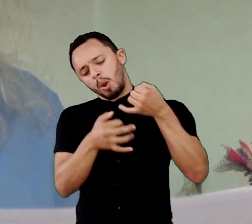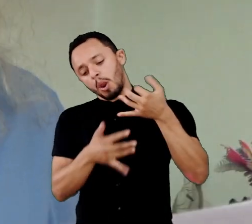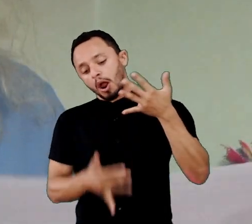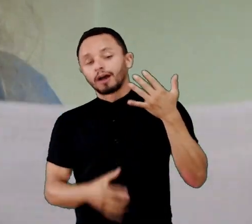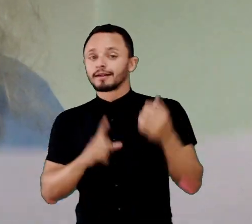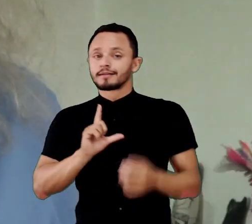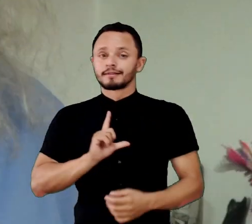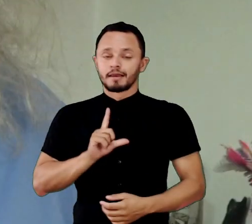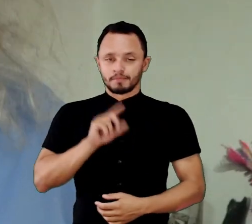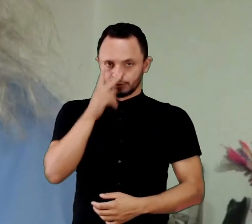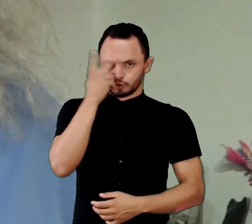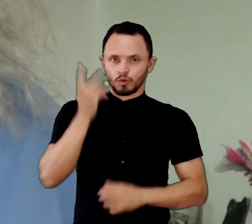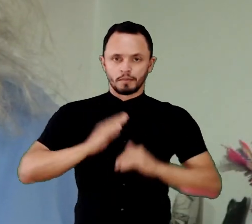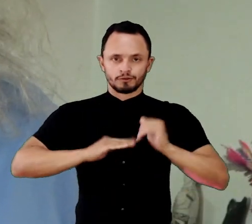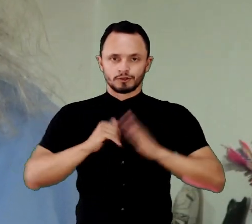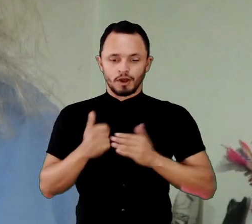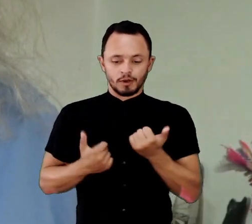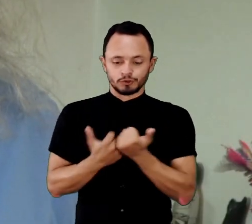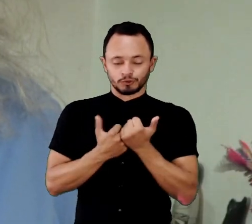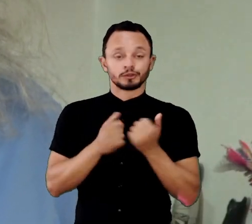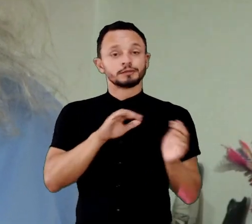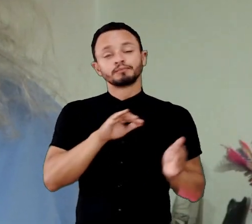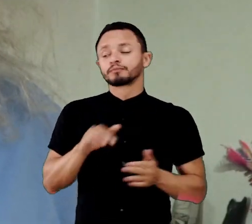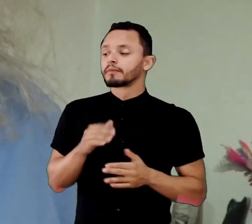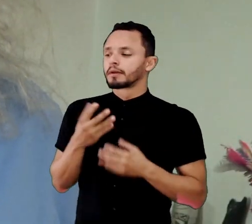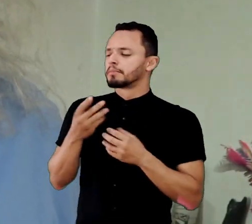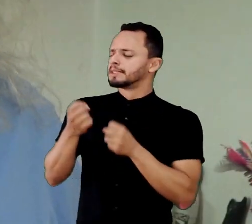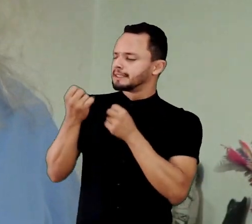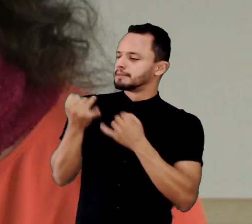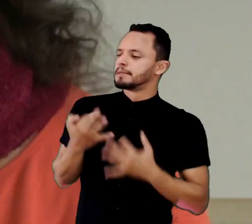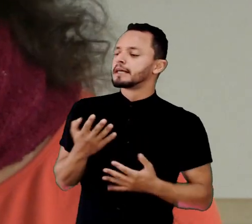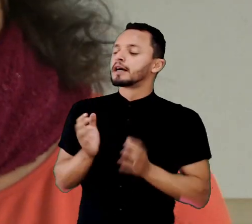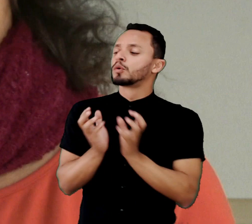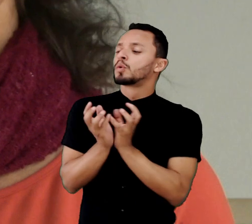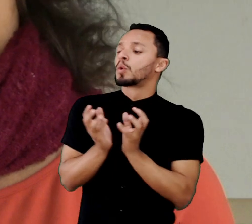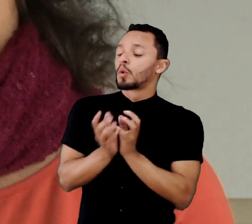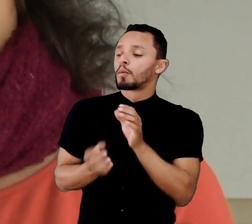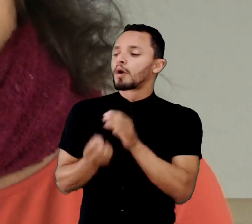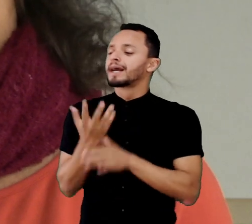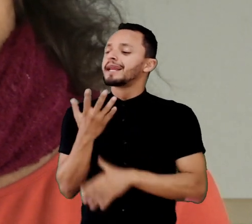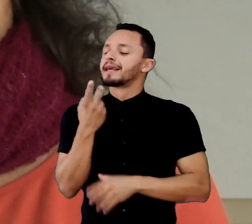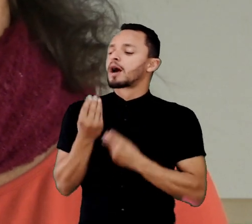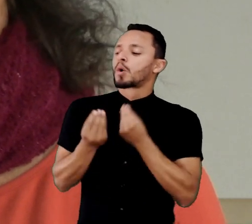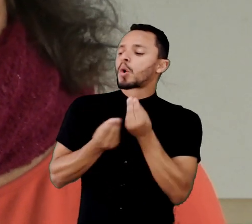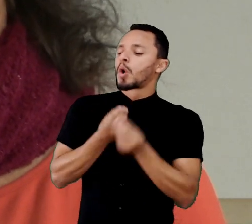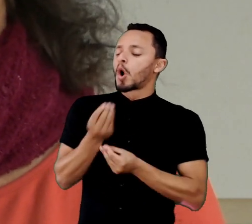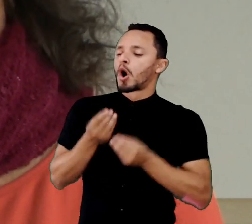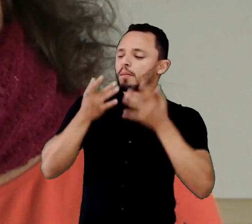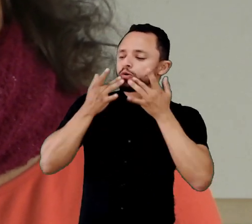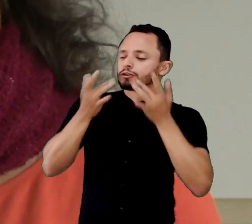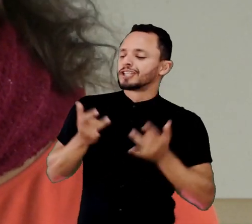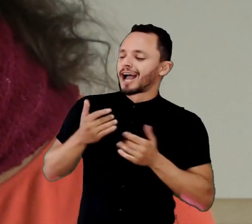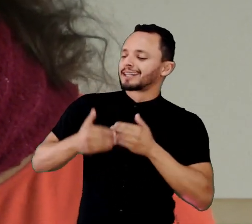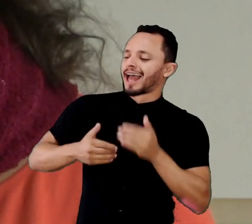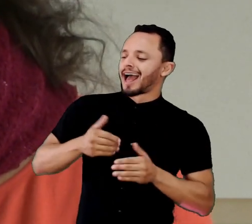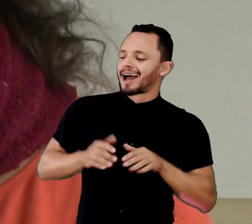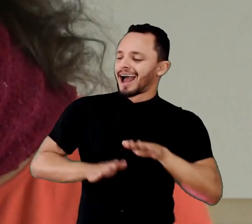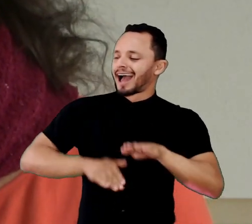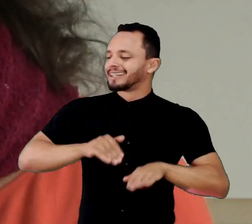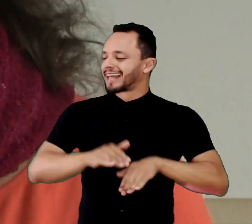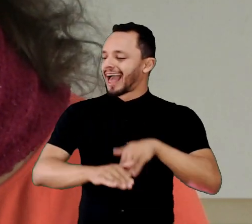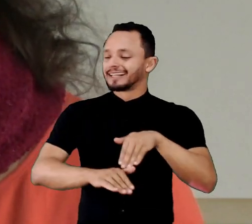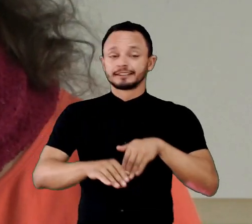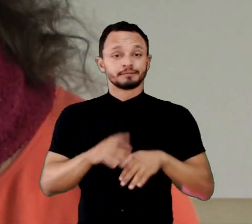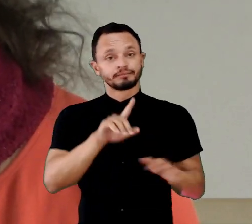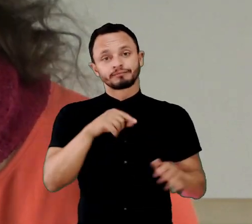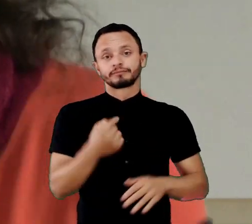e desses processos criativos do Grupo Teatro Andante. Eu acho assim que é importante falar que a gente